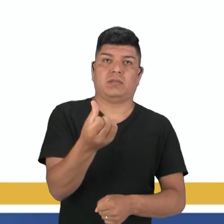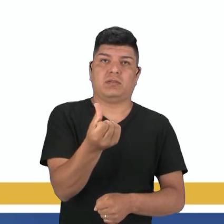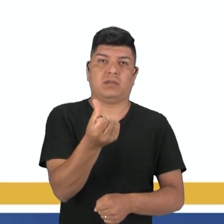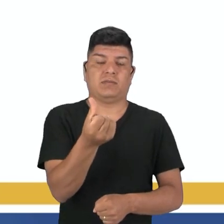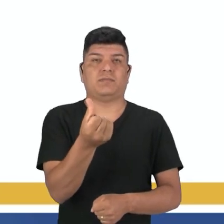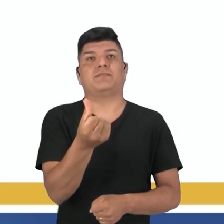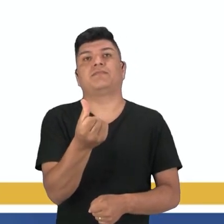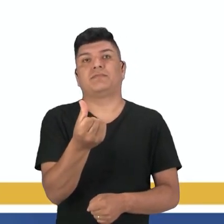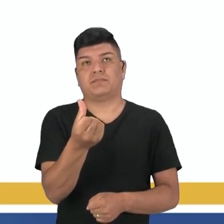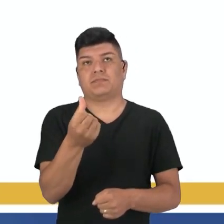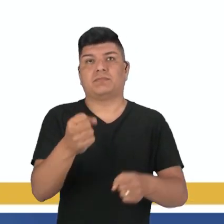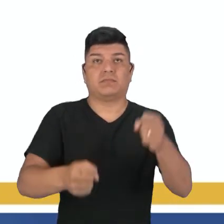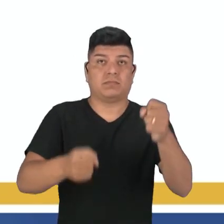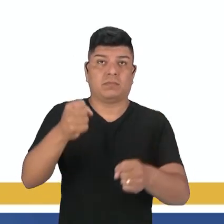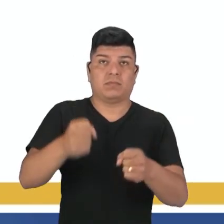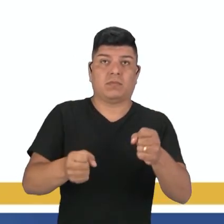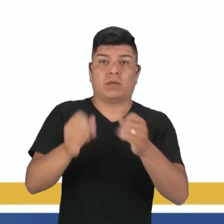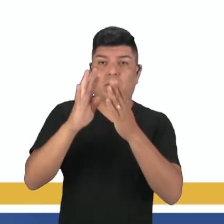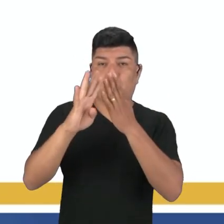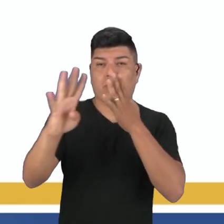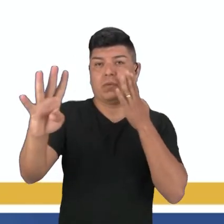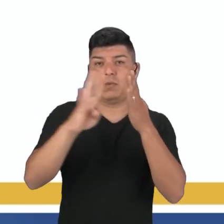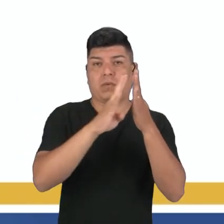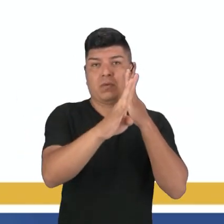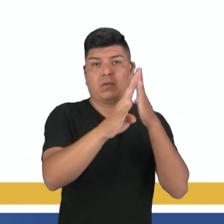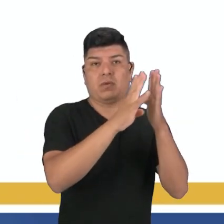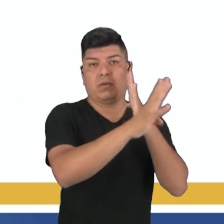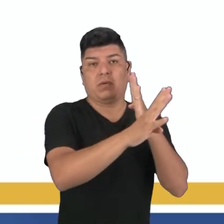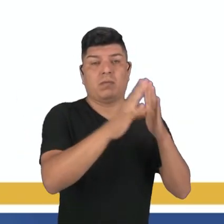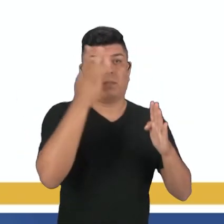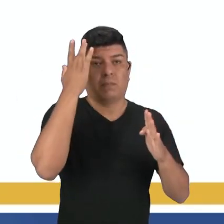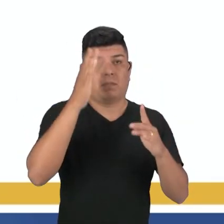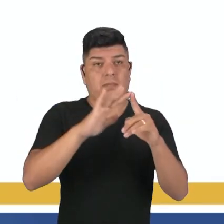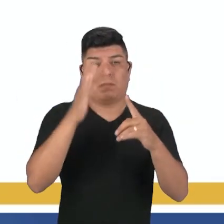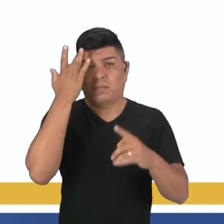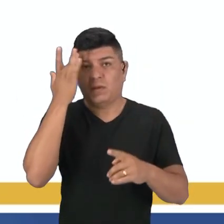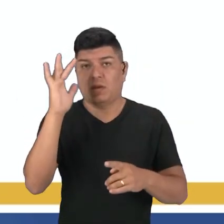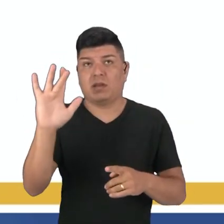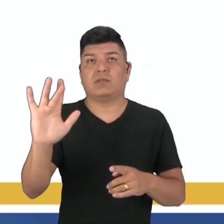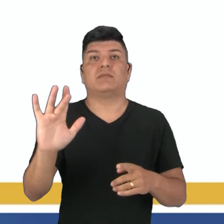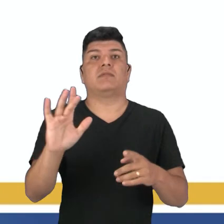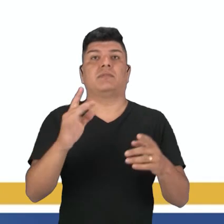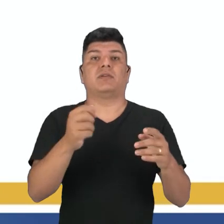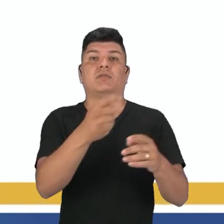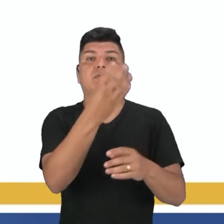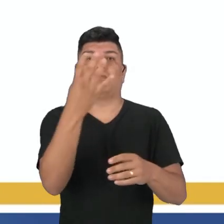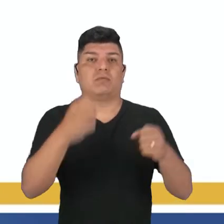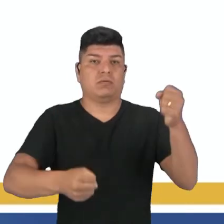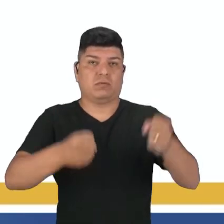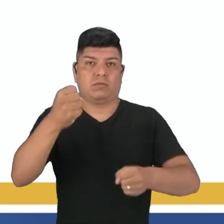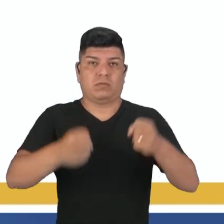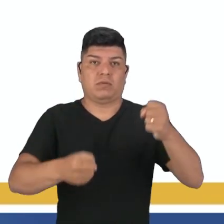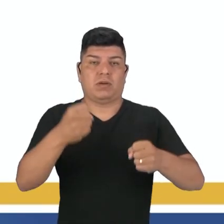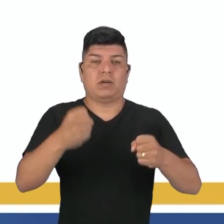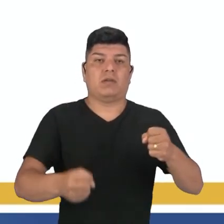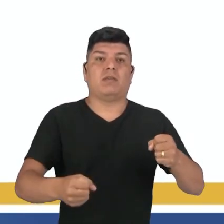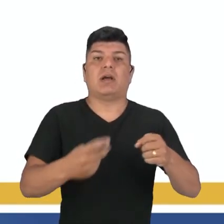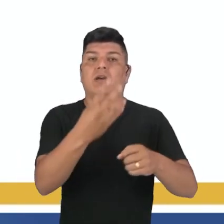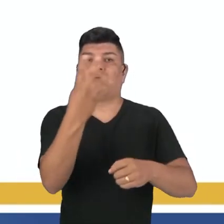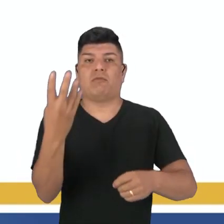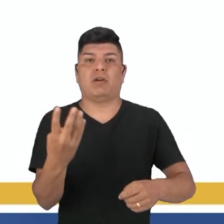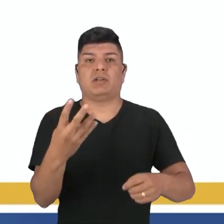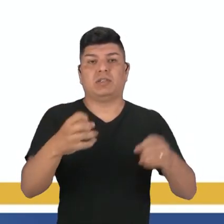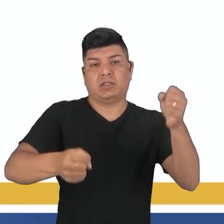6 fileiras, mas ele não sabia quantos carros tinha em cada fileira. Sabendo que todas as fileiras tinham a mesma quantidade de